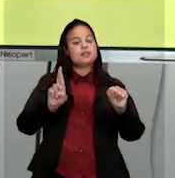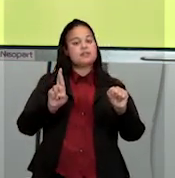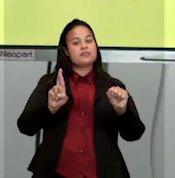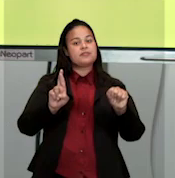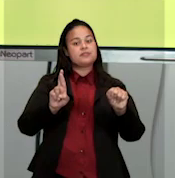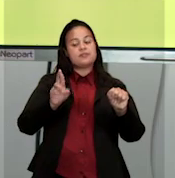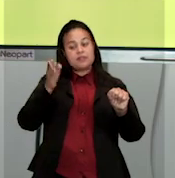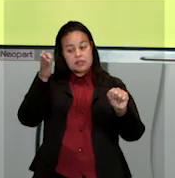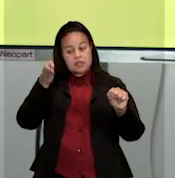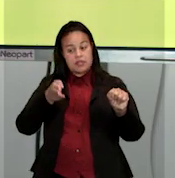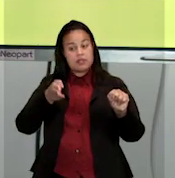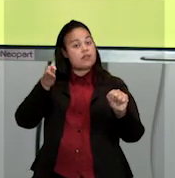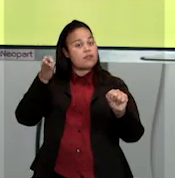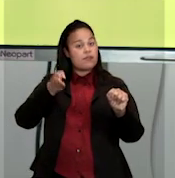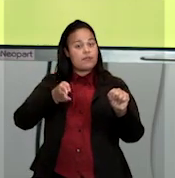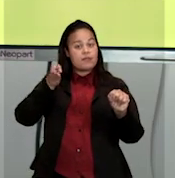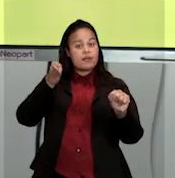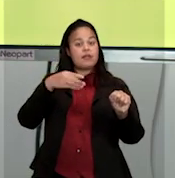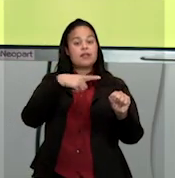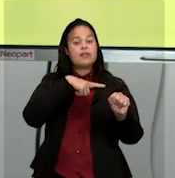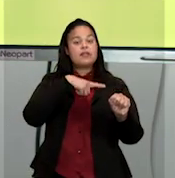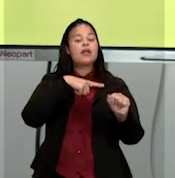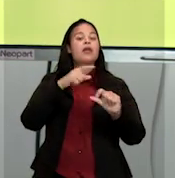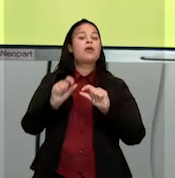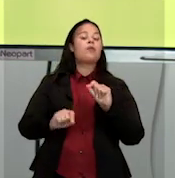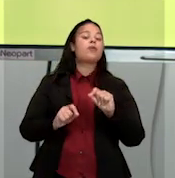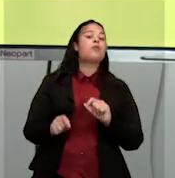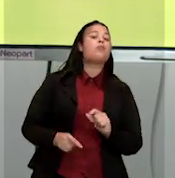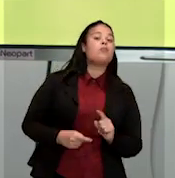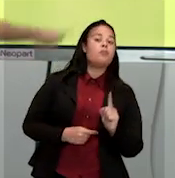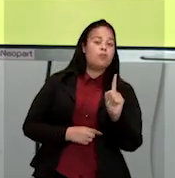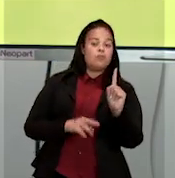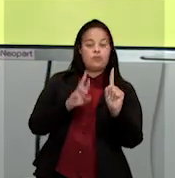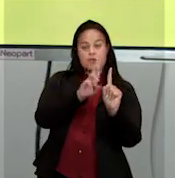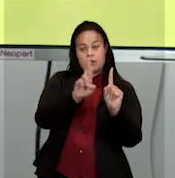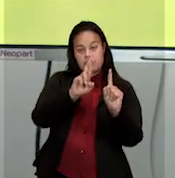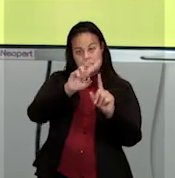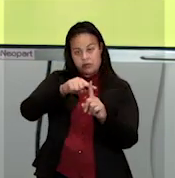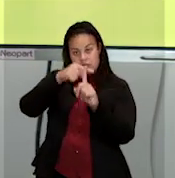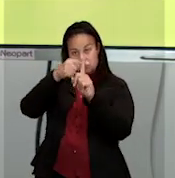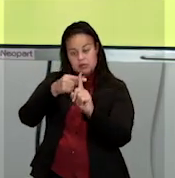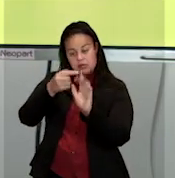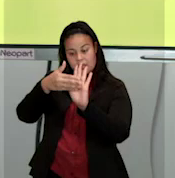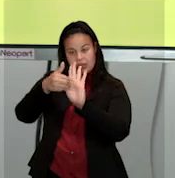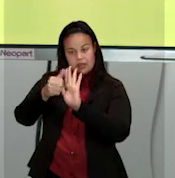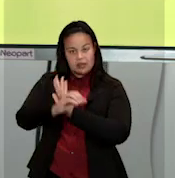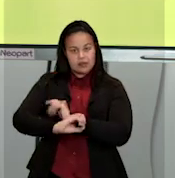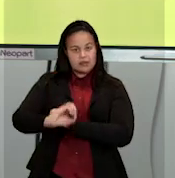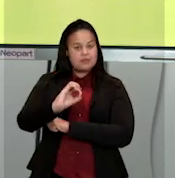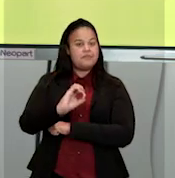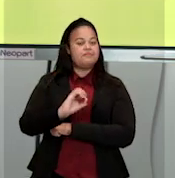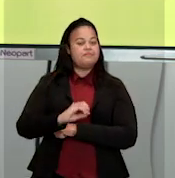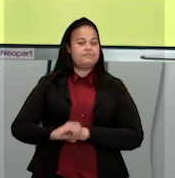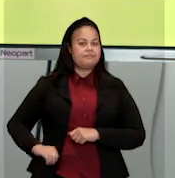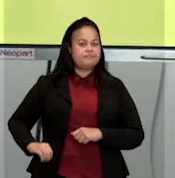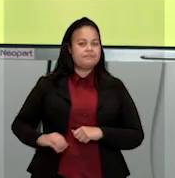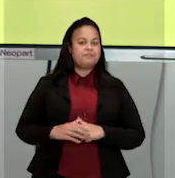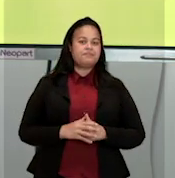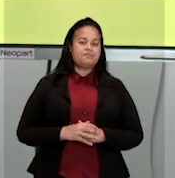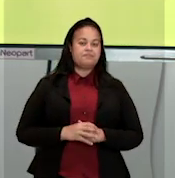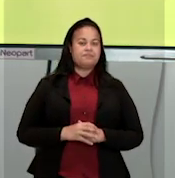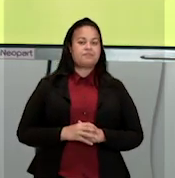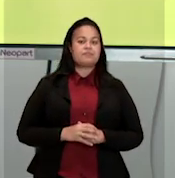que nós temos que ter os reais positivos e excluindo também o zero.